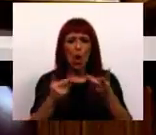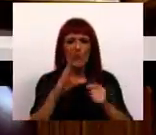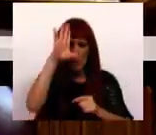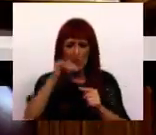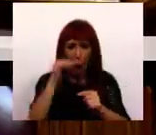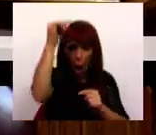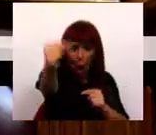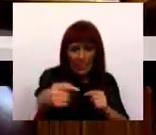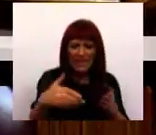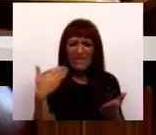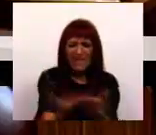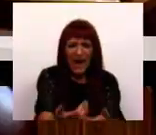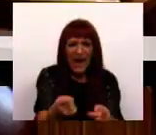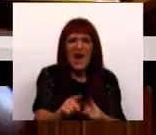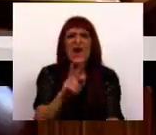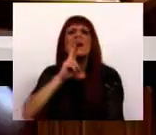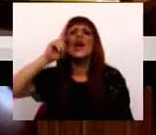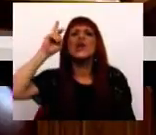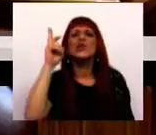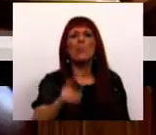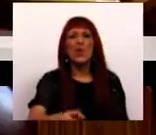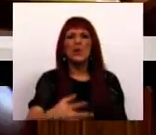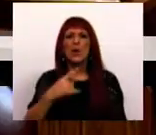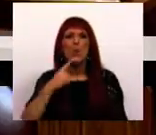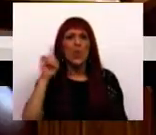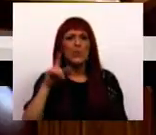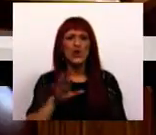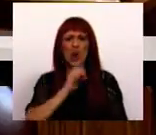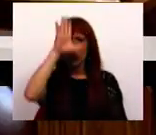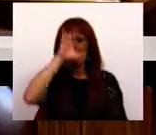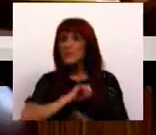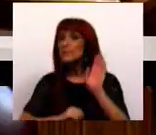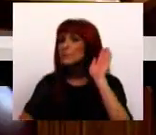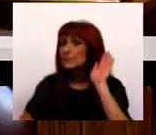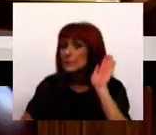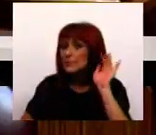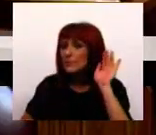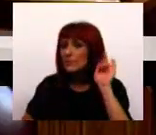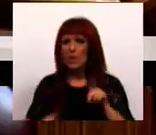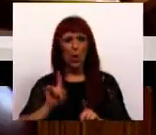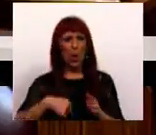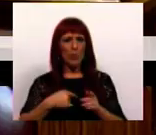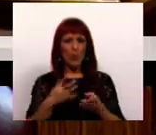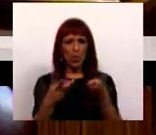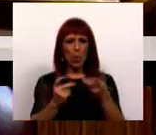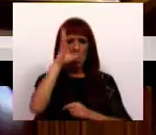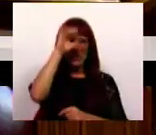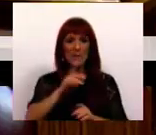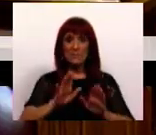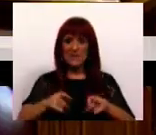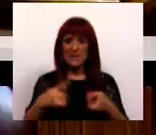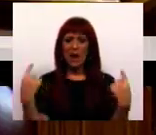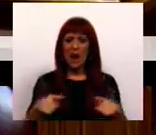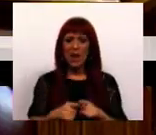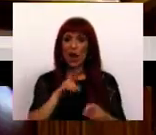Estado dê, de facto, uma resposta substancial. Sr. Primeiro-Ministro, que o próximo Orçamento de Estado dê, de